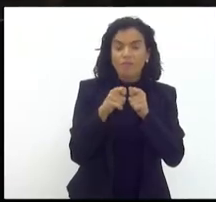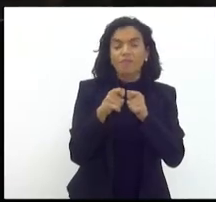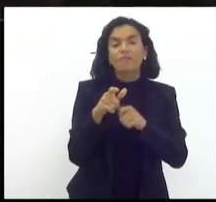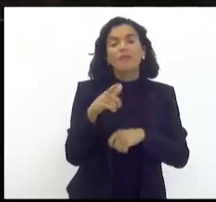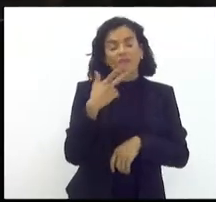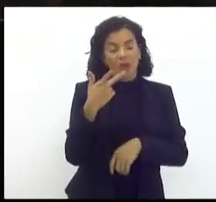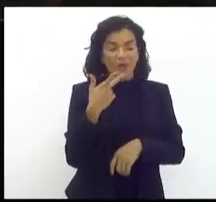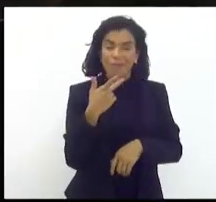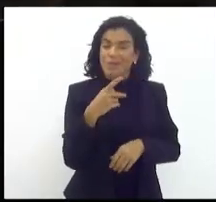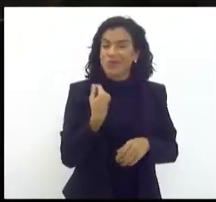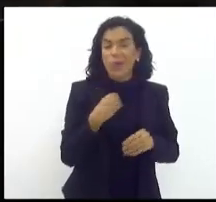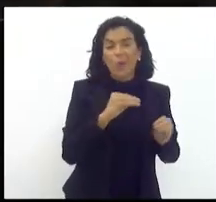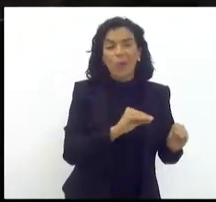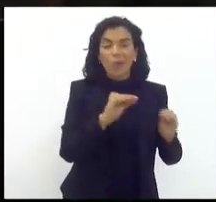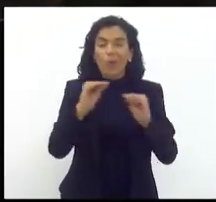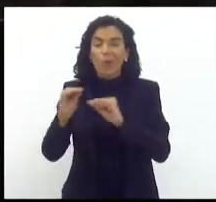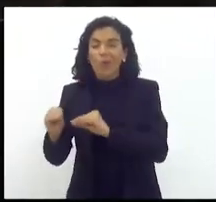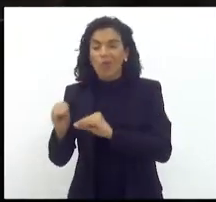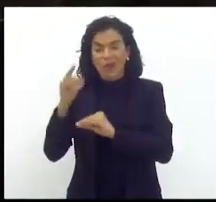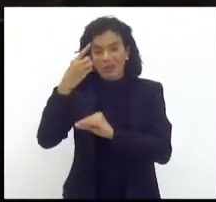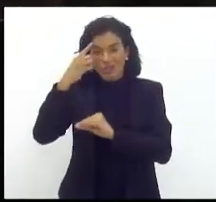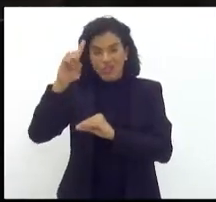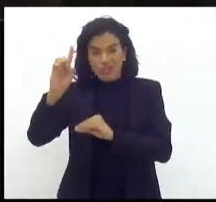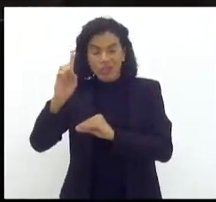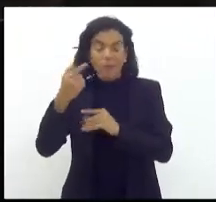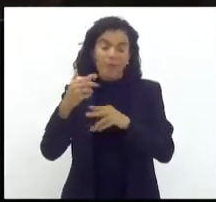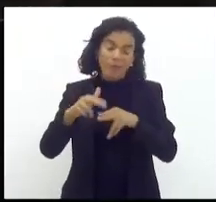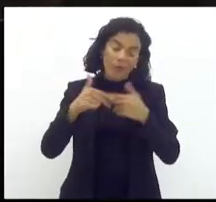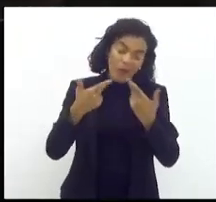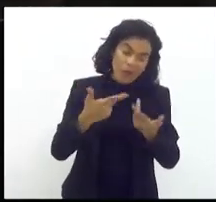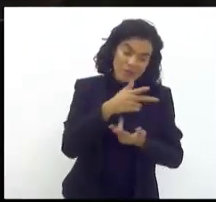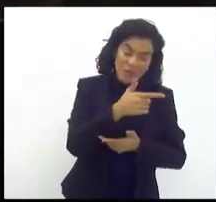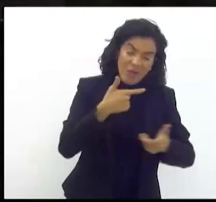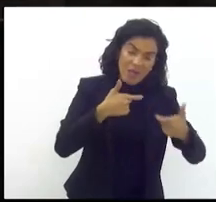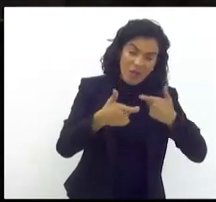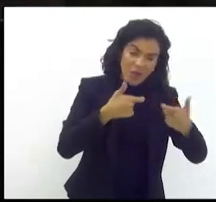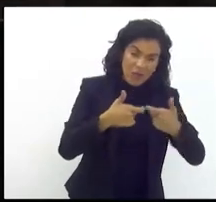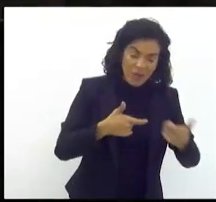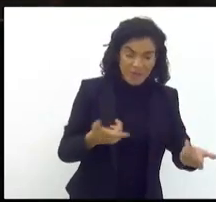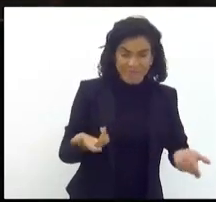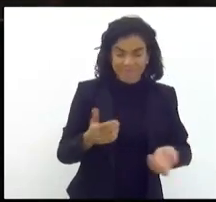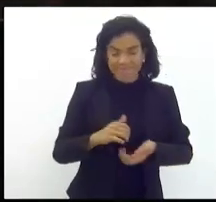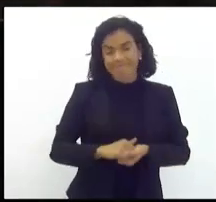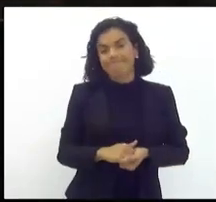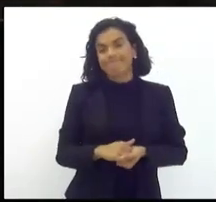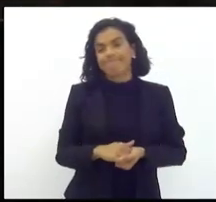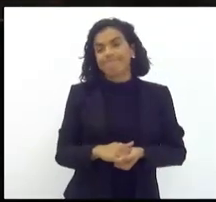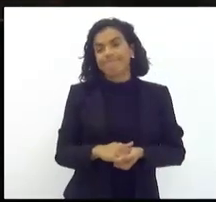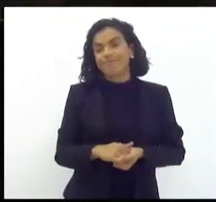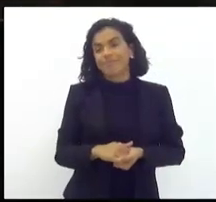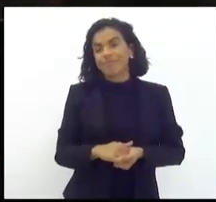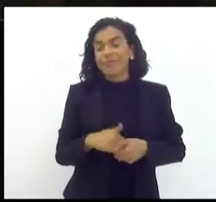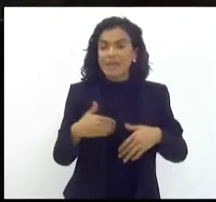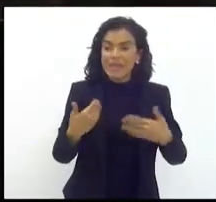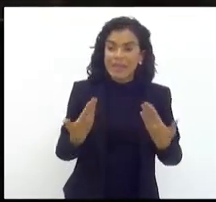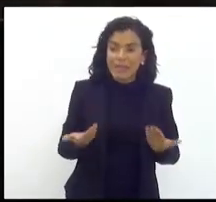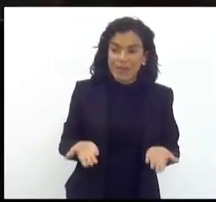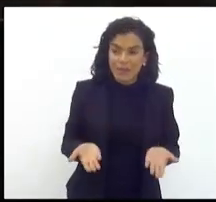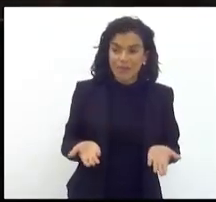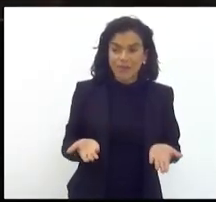que tiveram que adiar consultas médicas por consequência dessas desses confrontos então